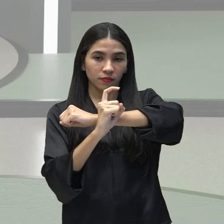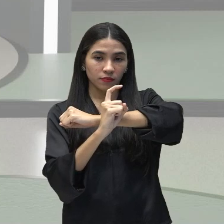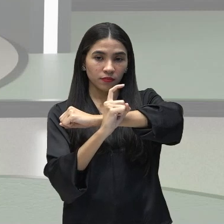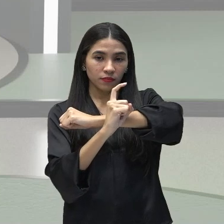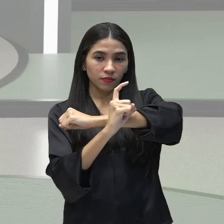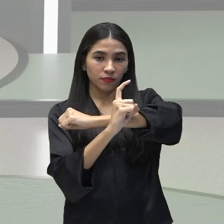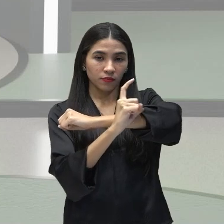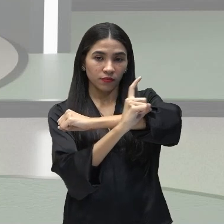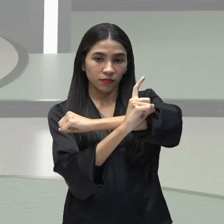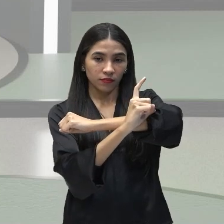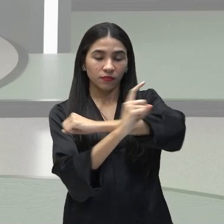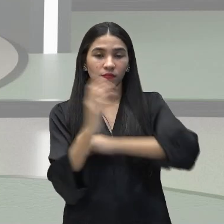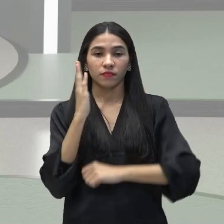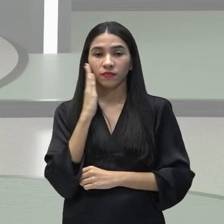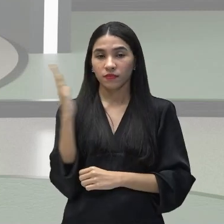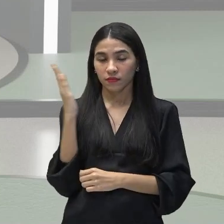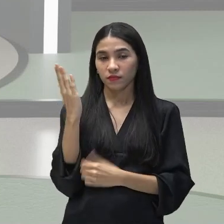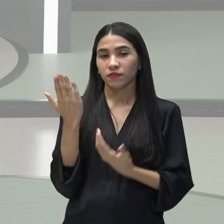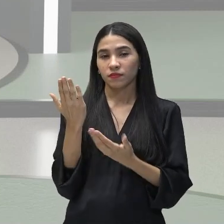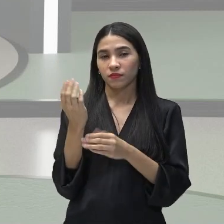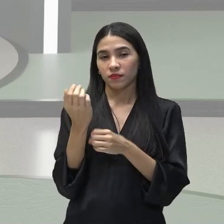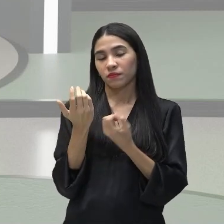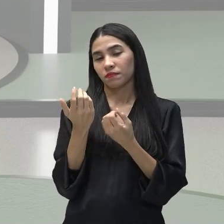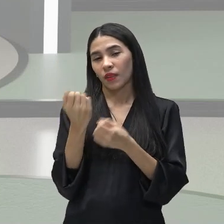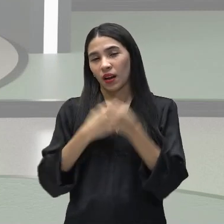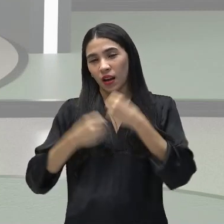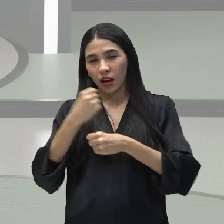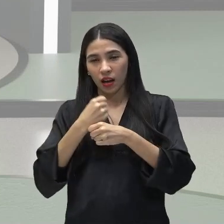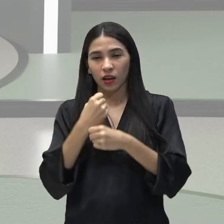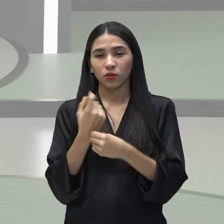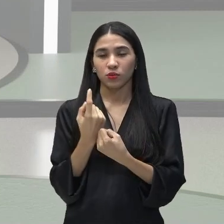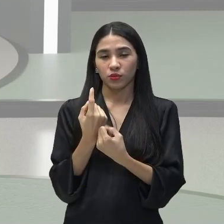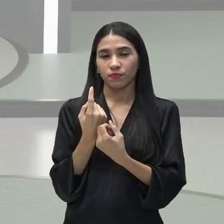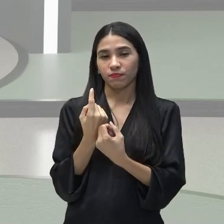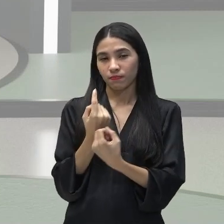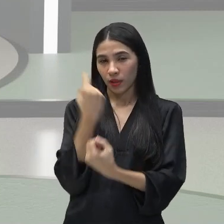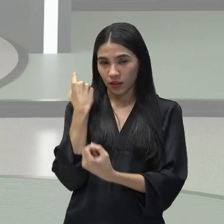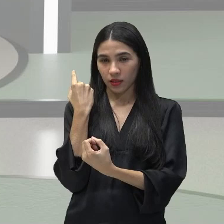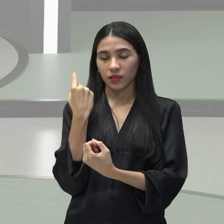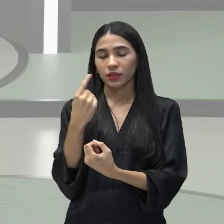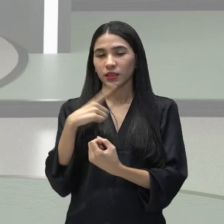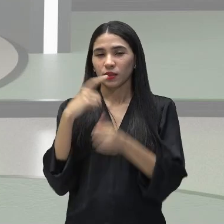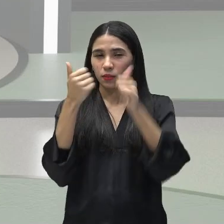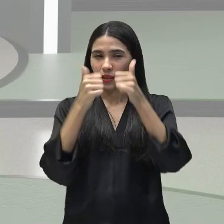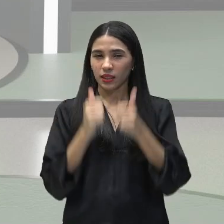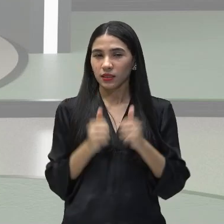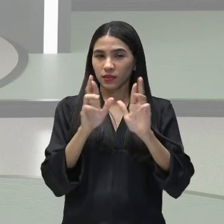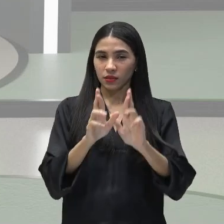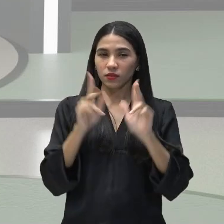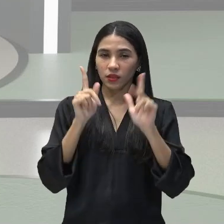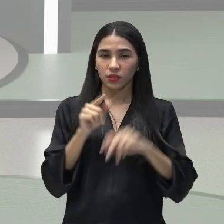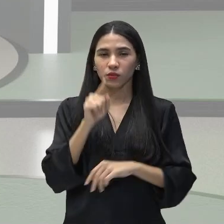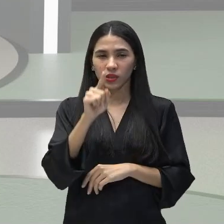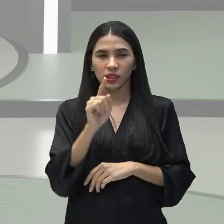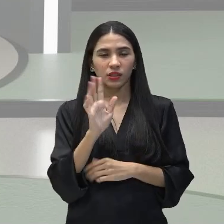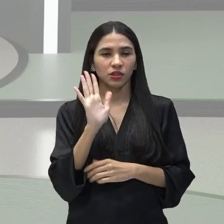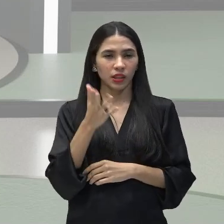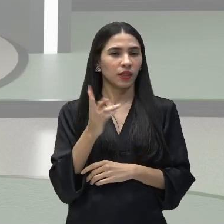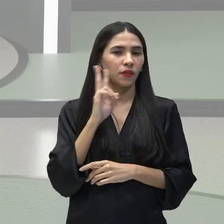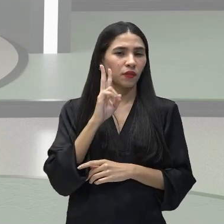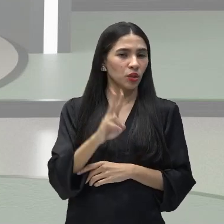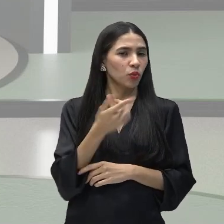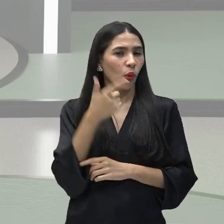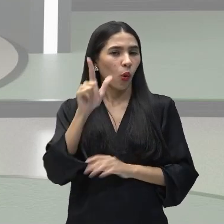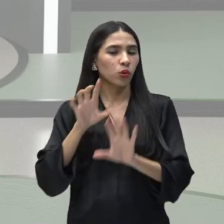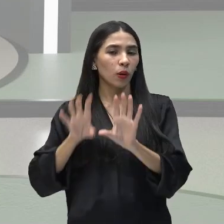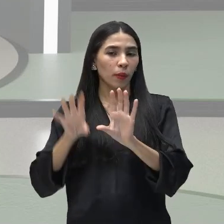expressiva, que há algum tempo já sofreu uma repaginação, vocês já devem ter visto ela em outros esquemas didáticos,